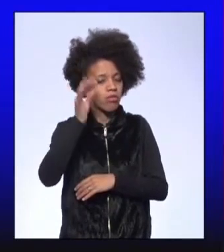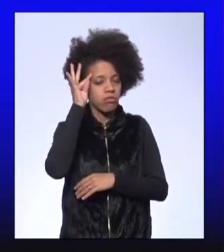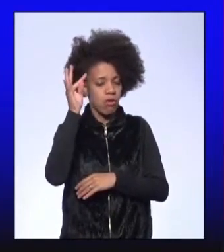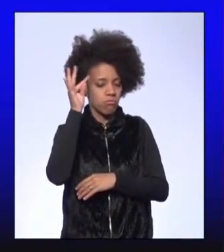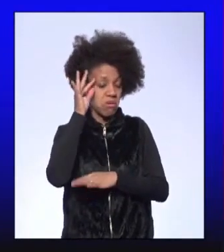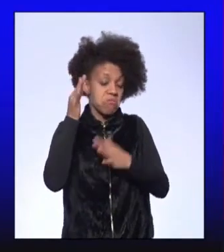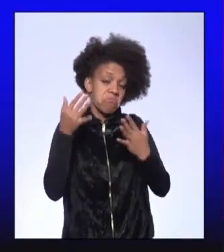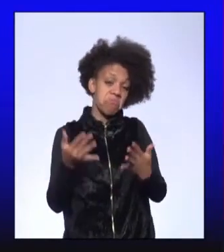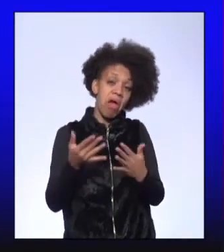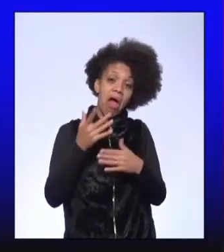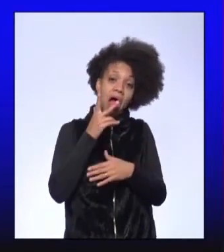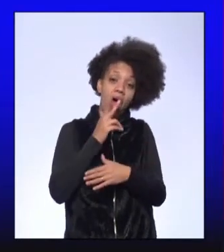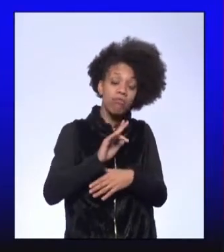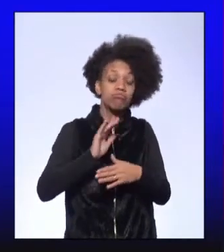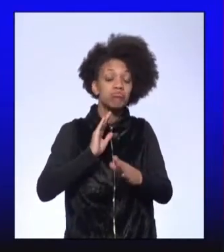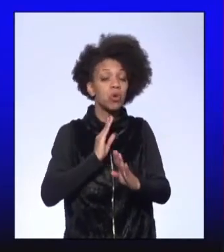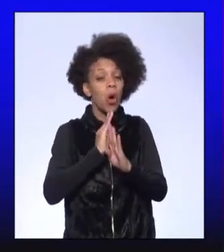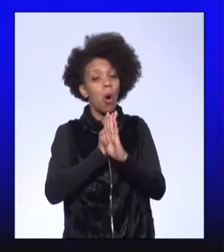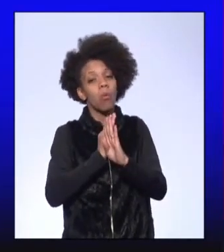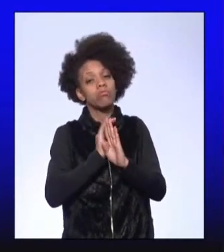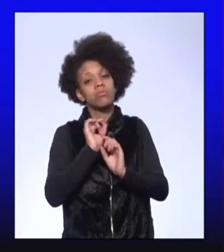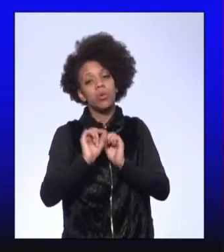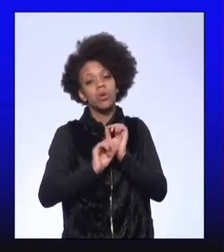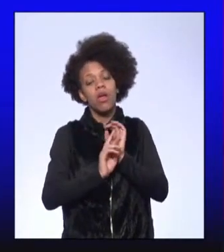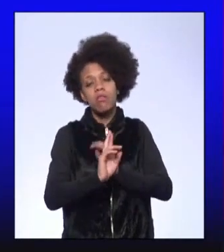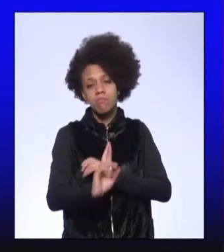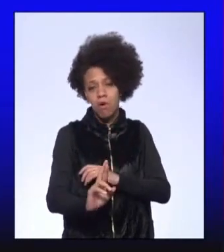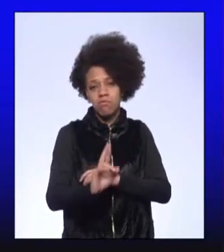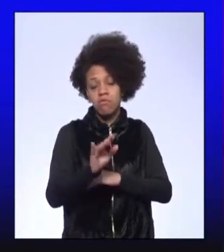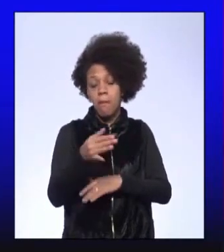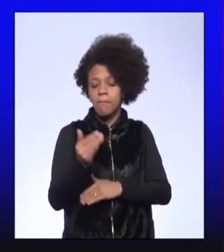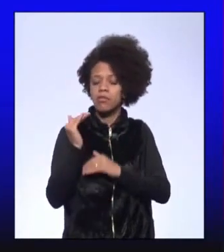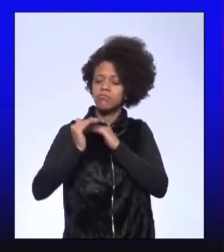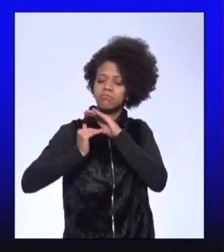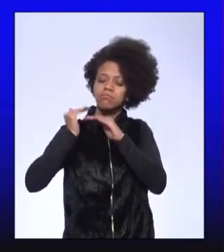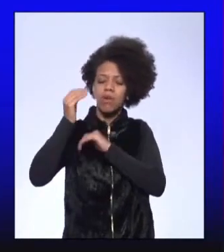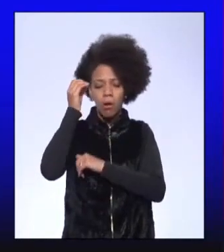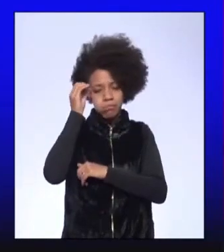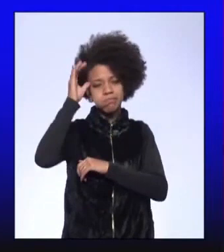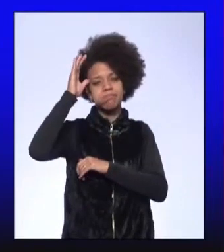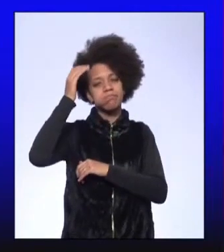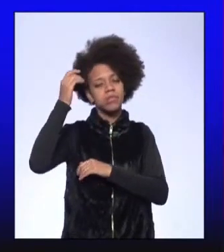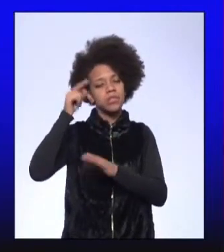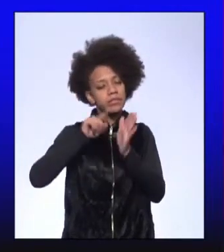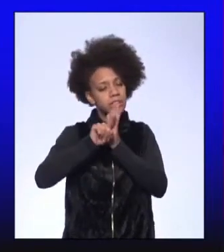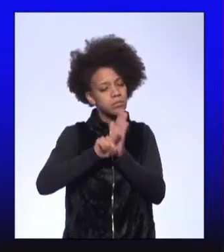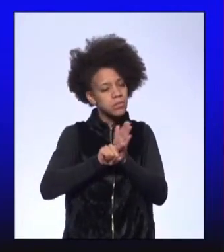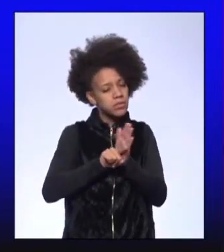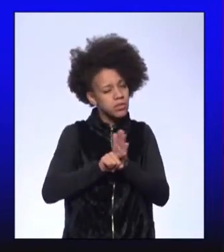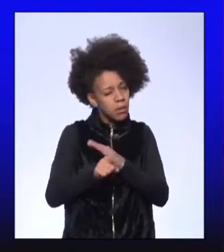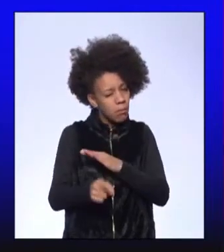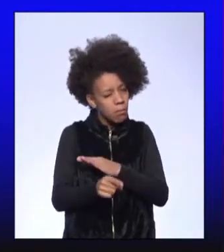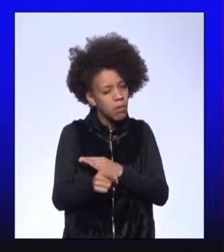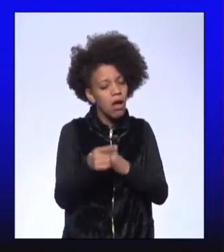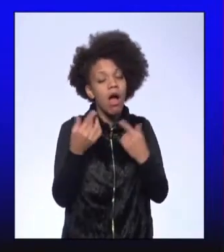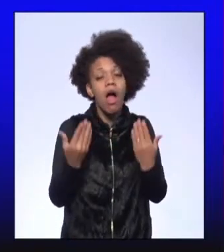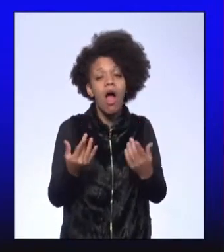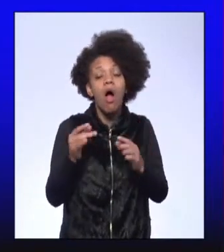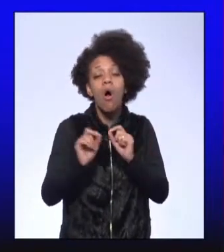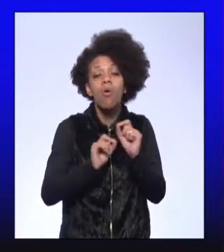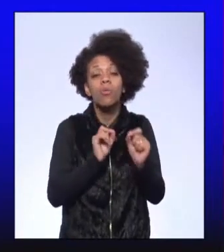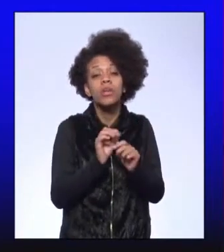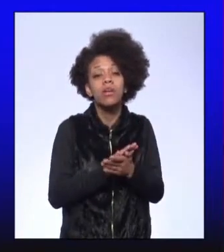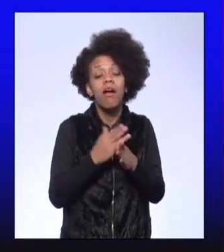talvez encontre, vamos dizer, respaldo para que a gente amadureça essa ideia e pesquise com mais ênfase, é